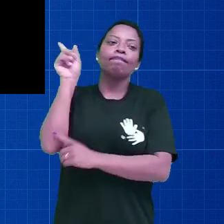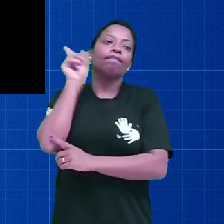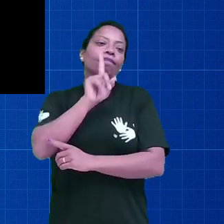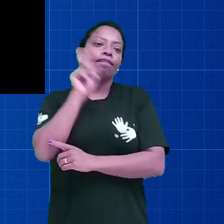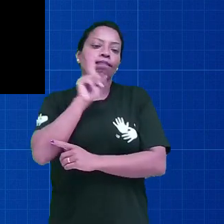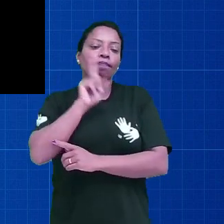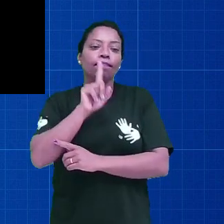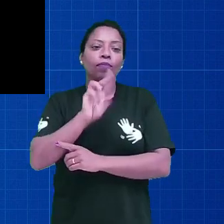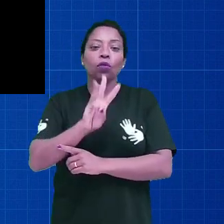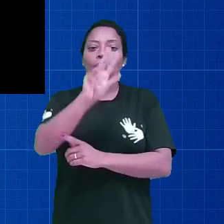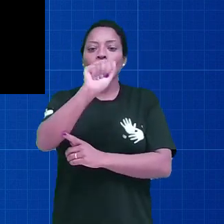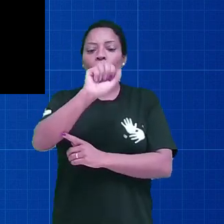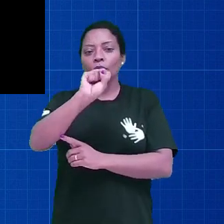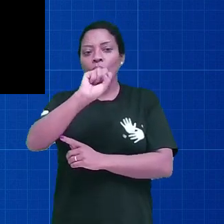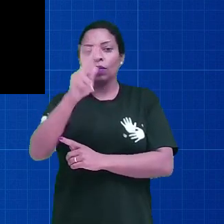mundo inteiro.